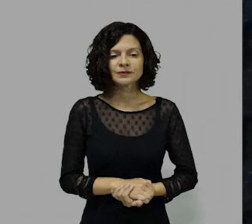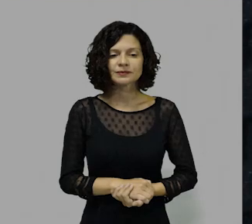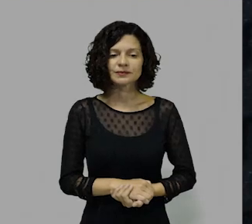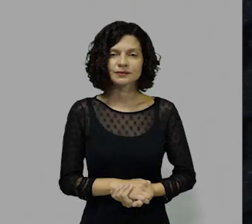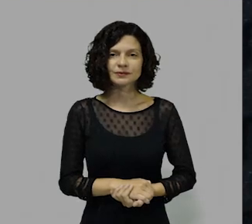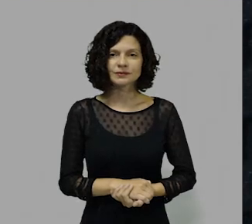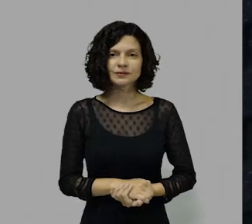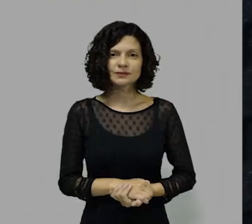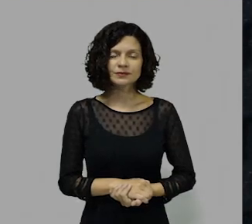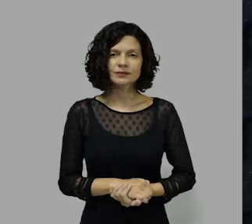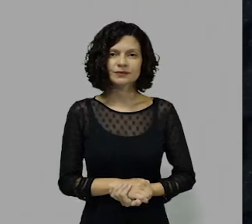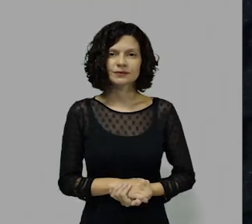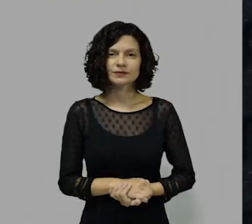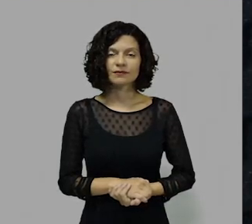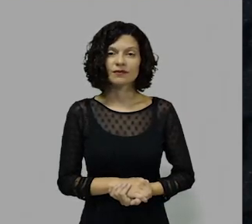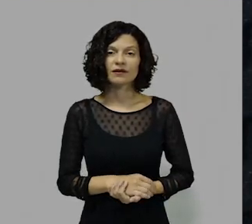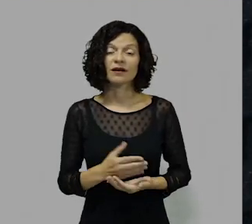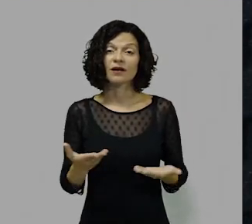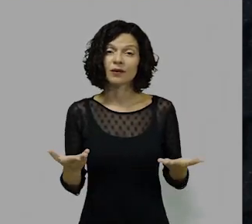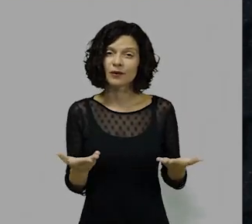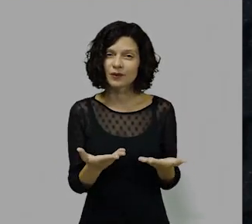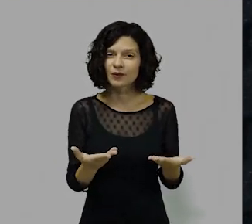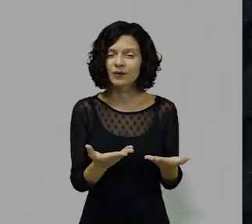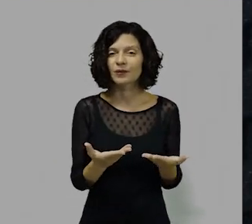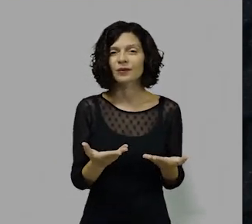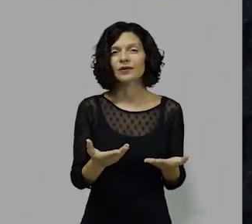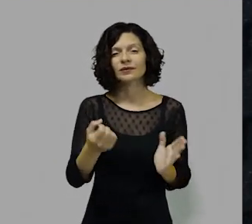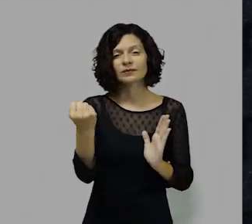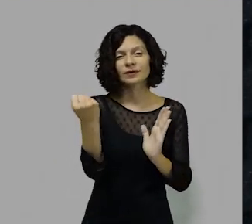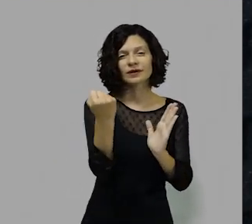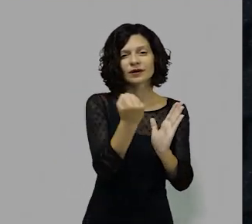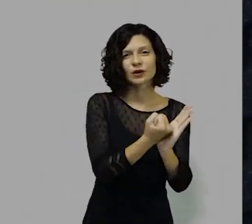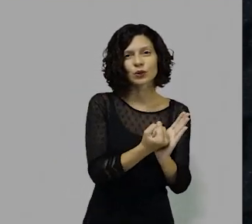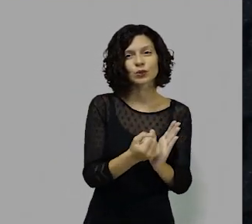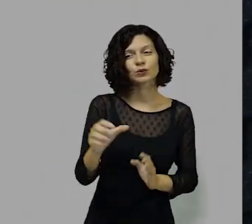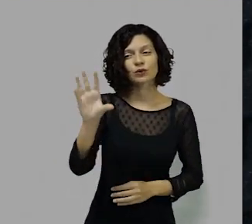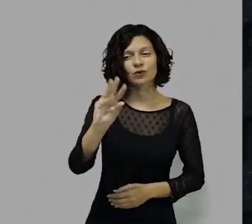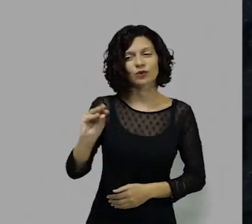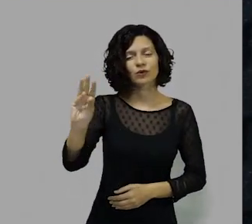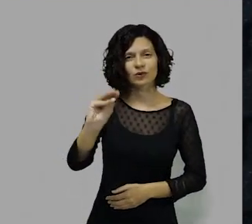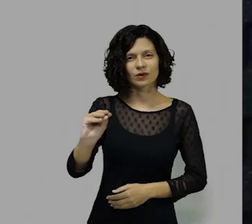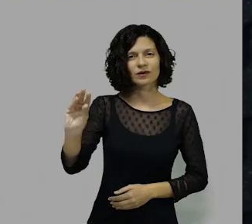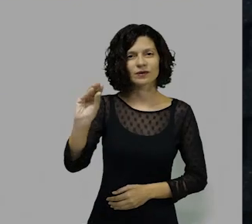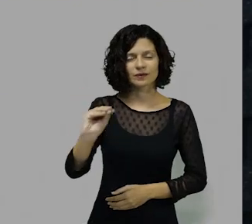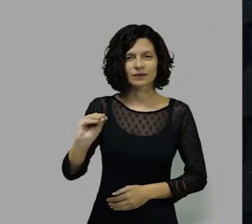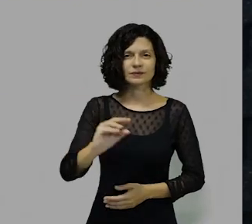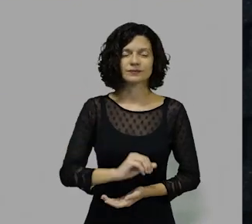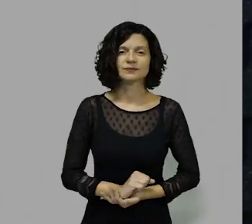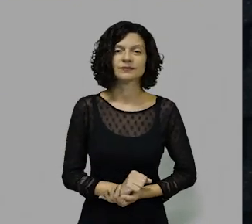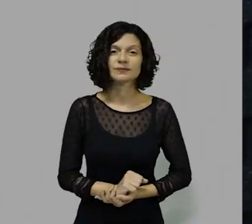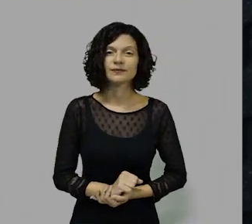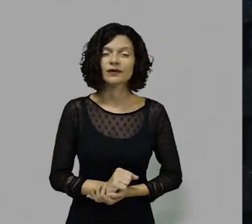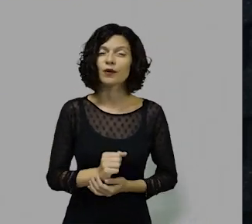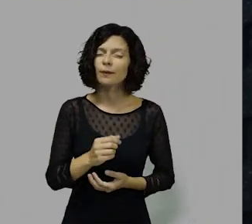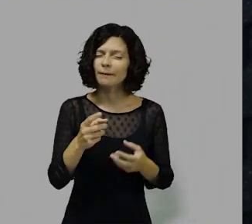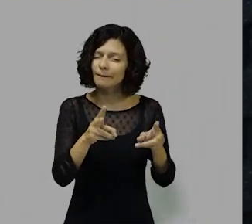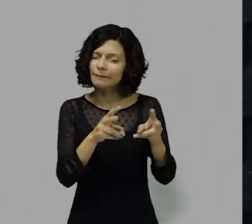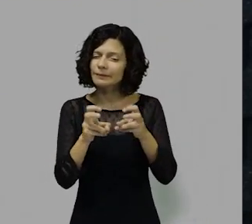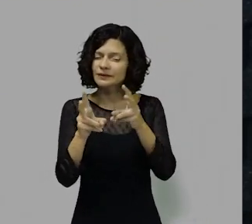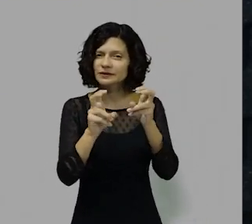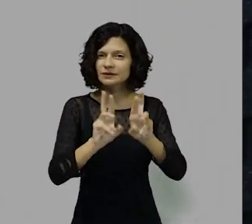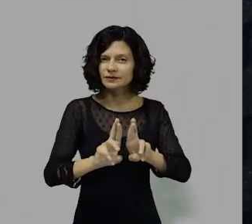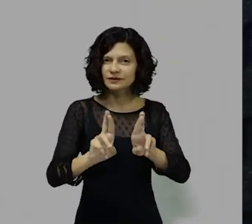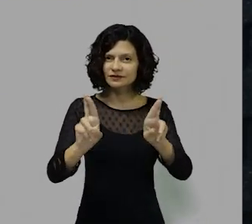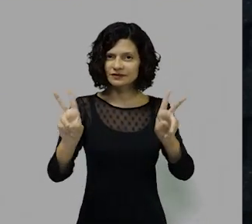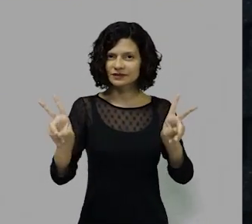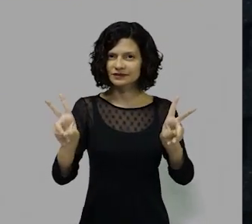são os marcadores de discurso oral, tá? Do discurso da fala, por exemplo. Então, olha só a diferença quando nós